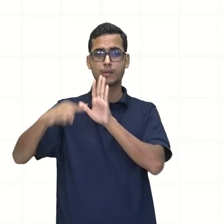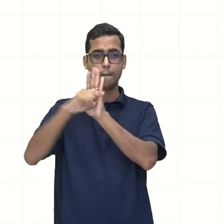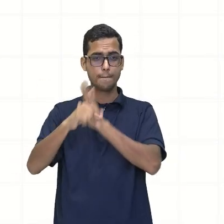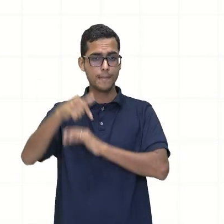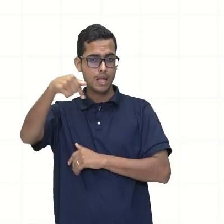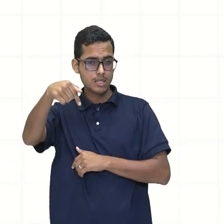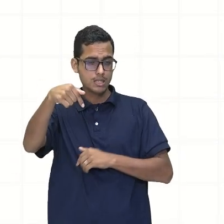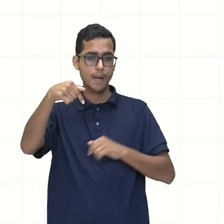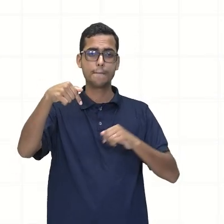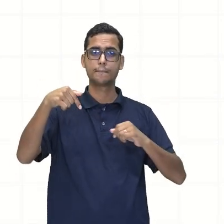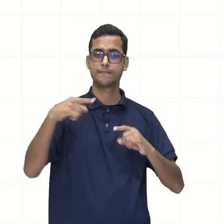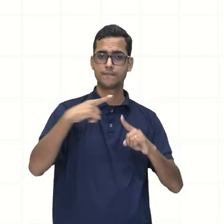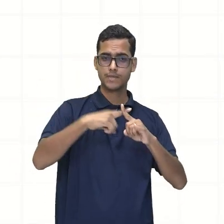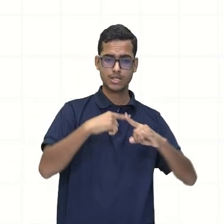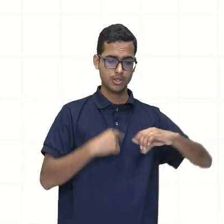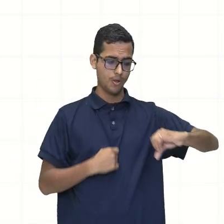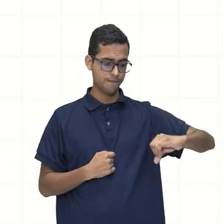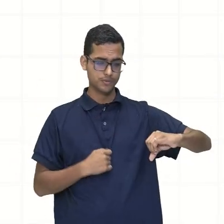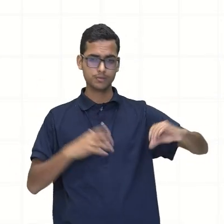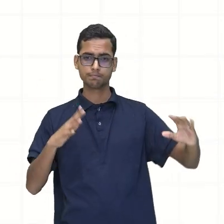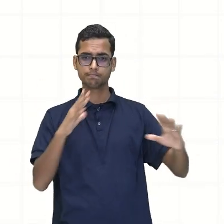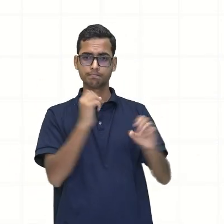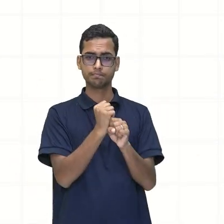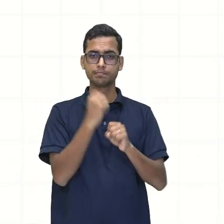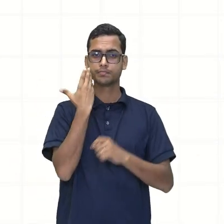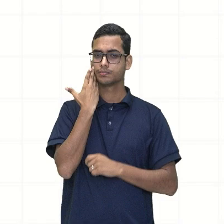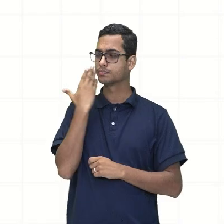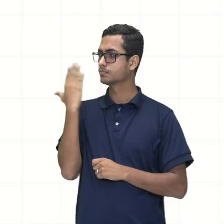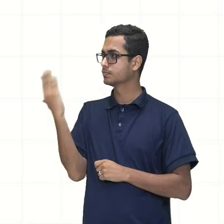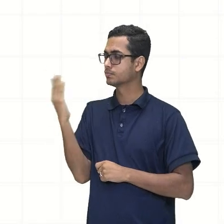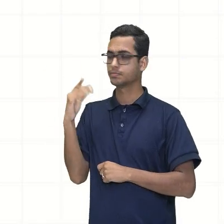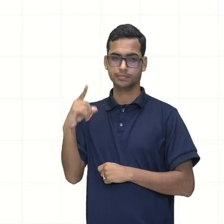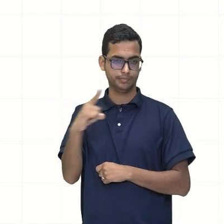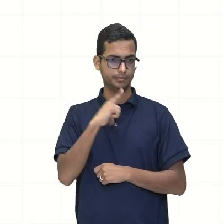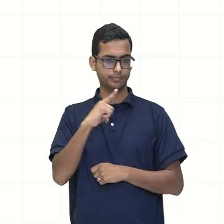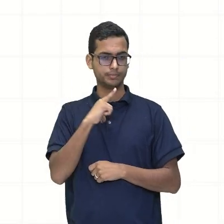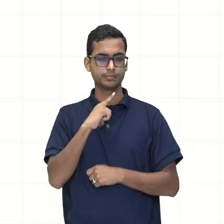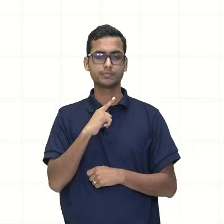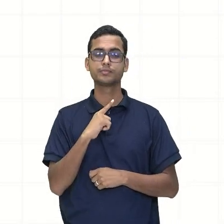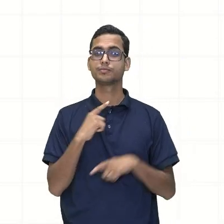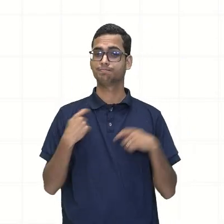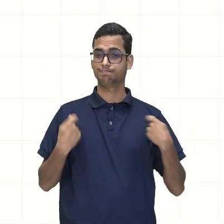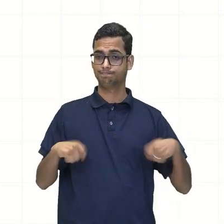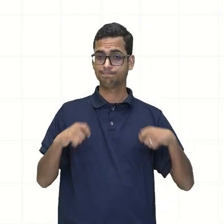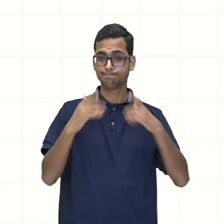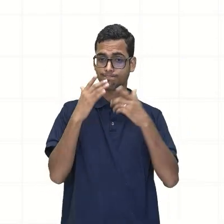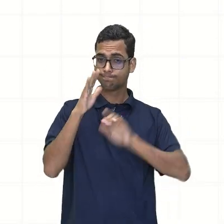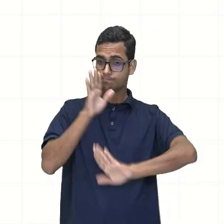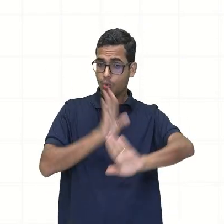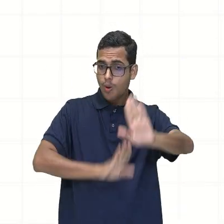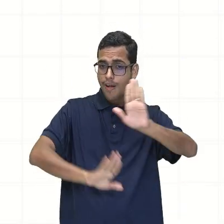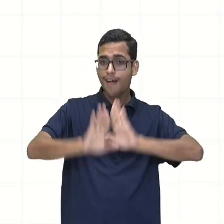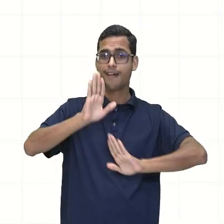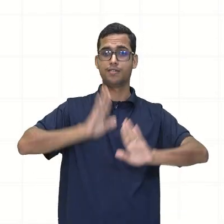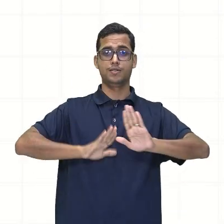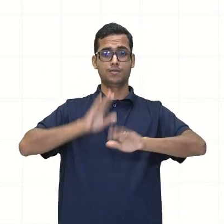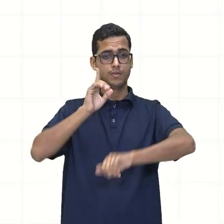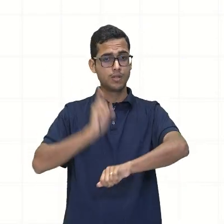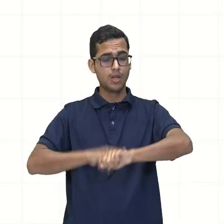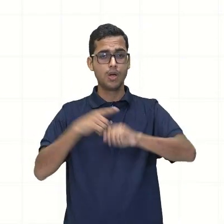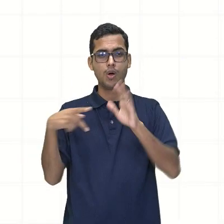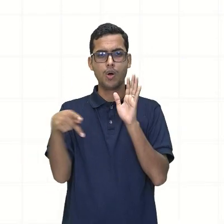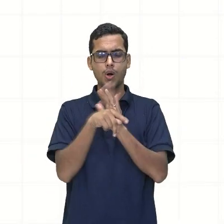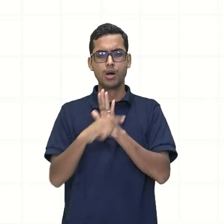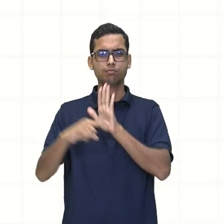numerador pelo denominador, nesse sentido, né? E agora a gente tem que tomar muito cuidado, porque o 7 é